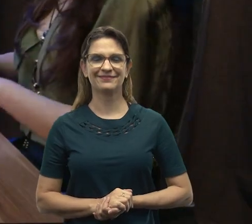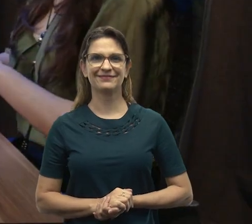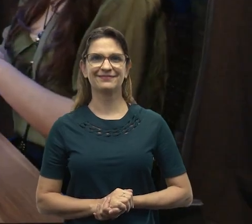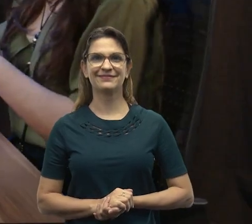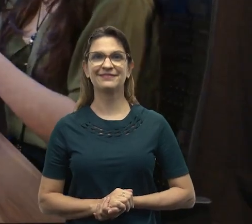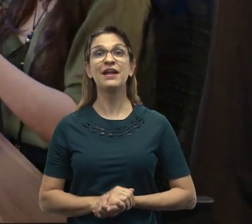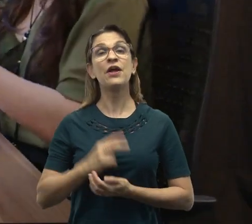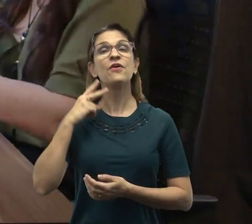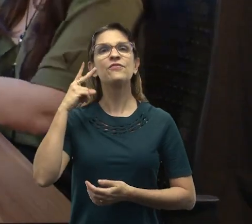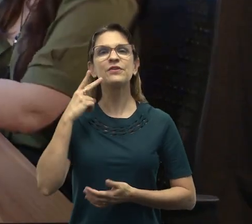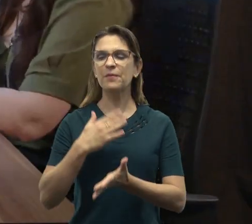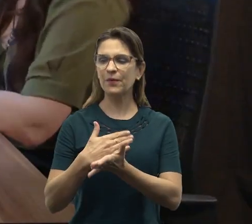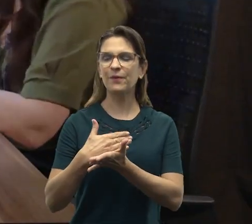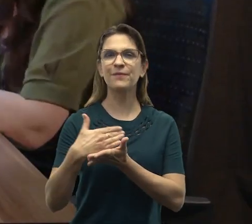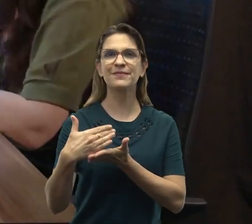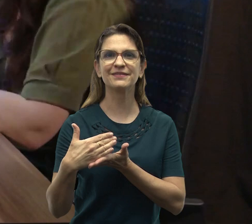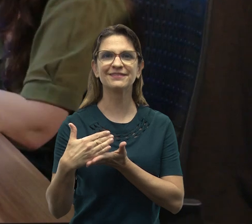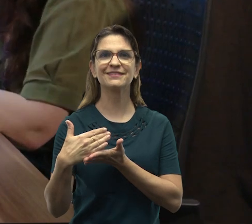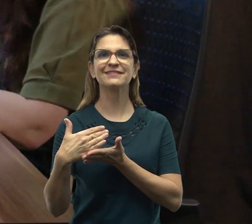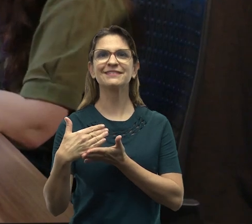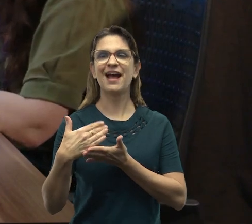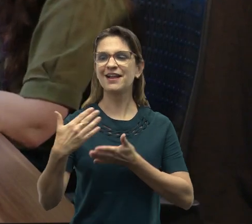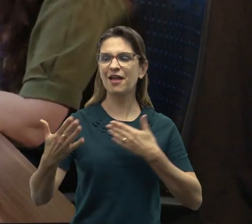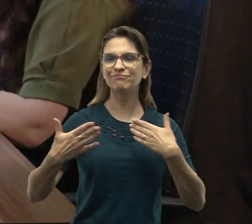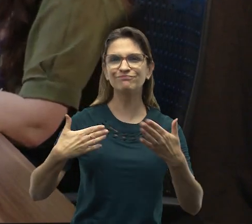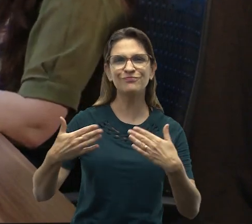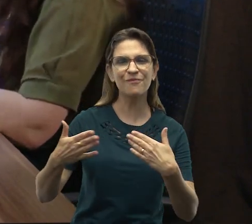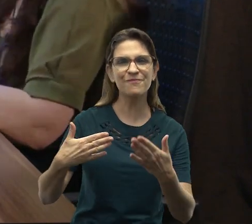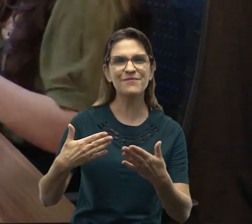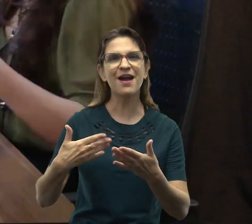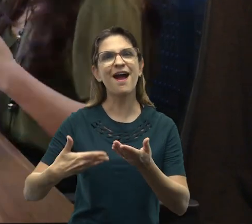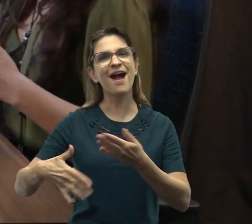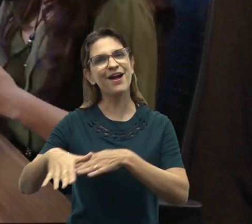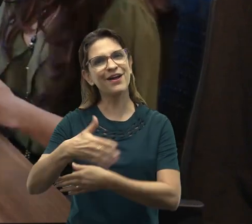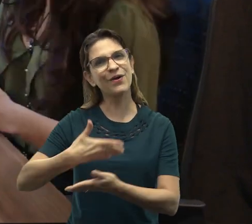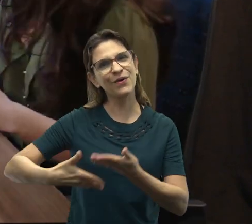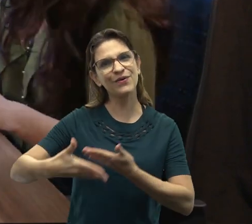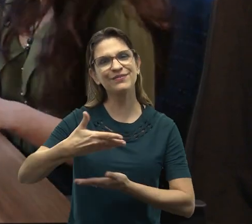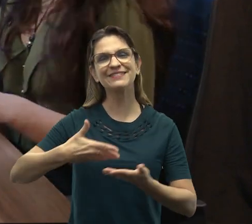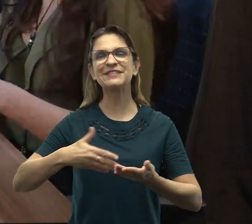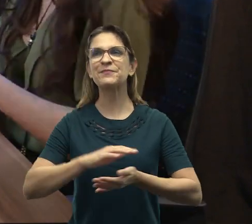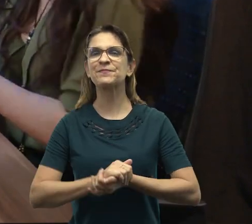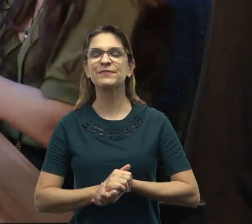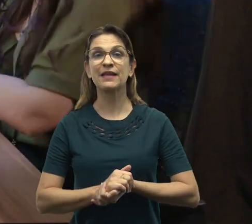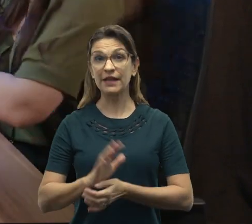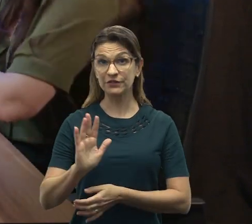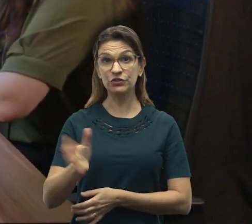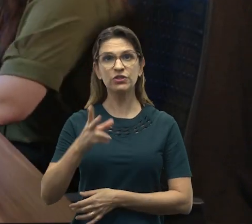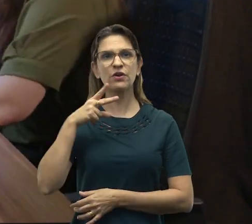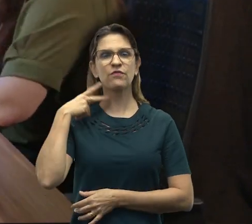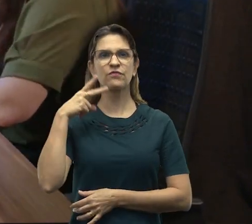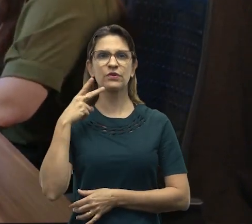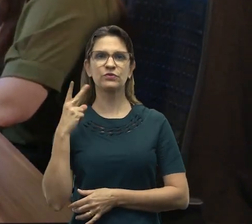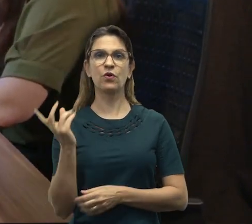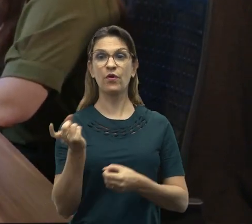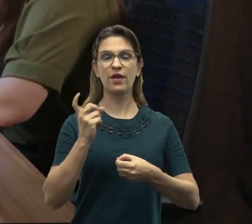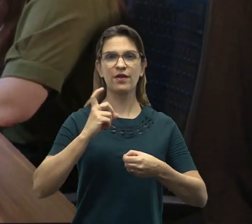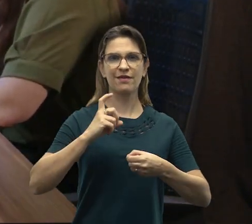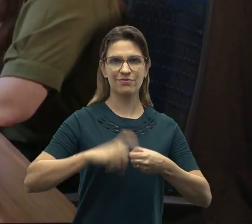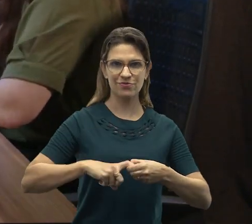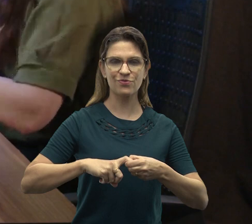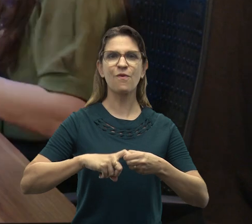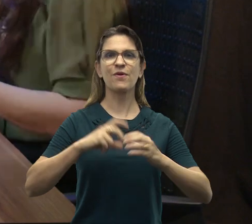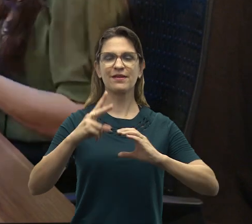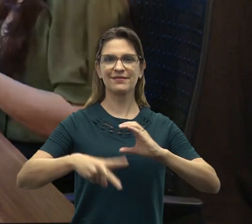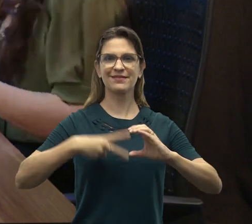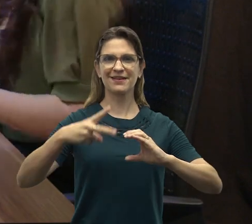Vereador, para a gente iniciar aqui o nosso bate-papo, você já foi vereador, retorna agora para a Câmara Municipal.